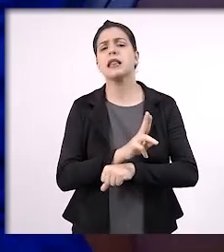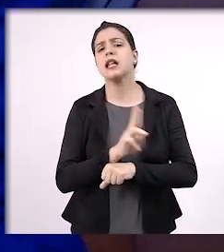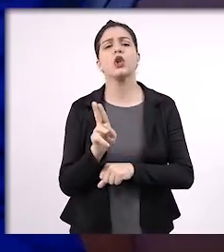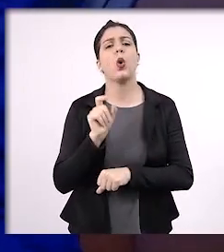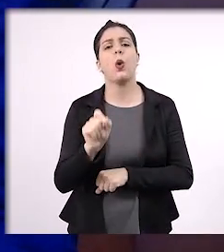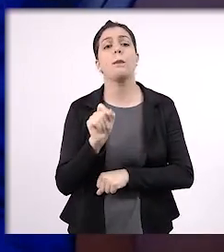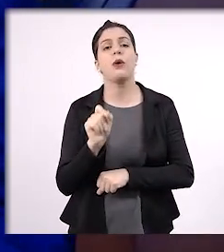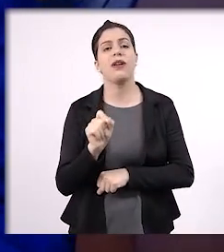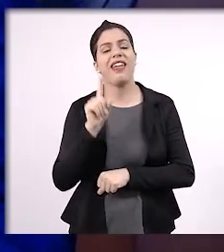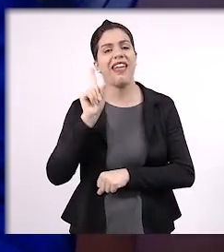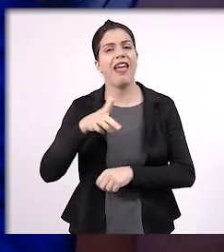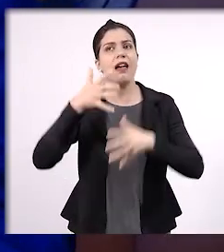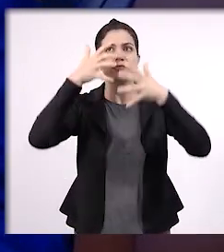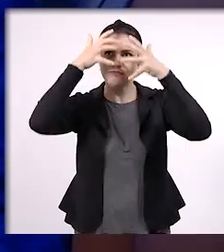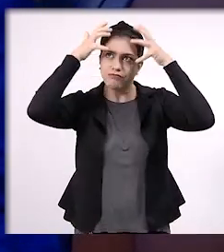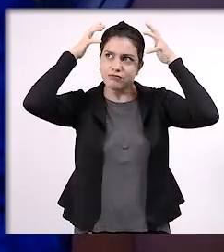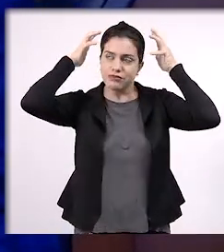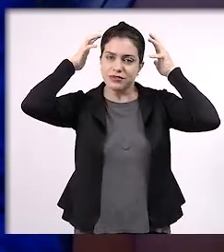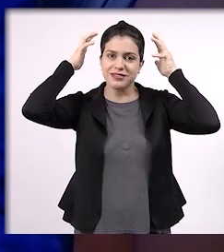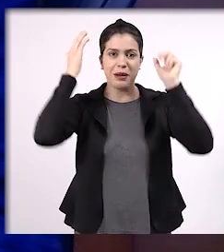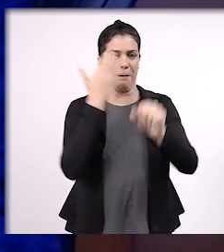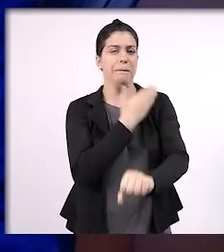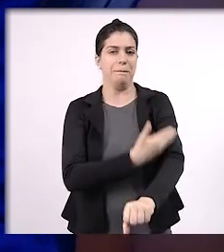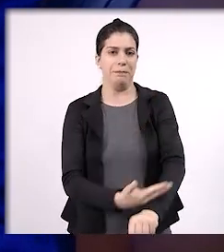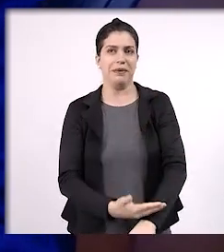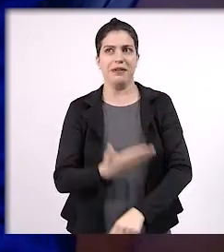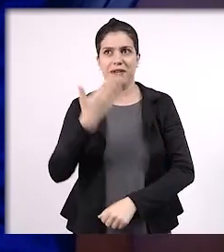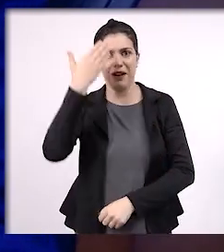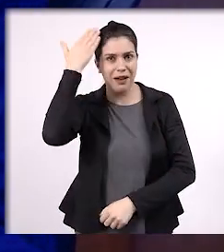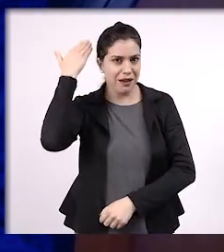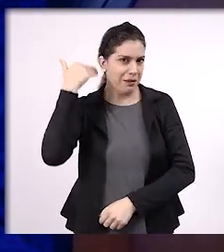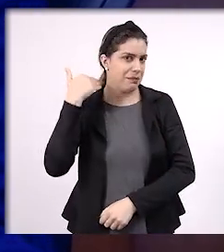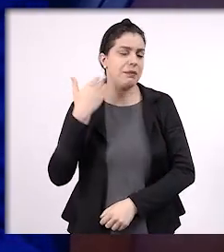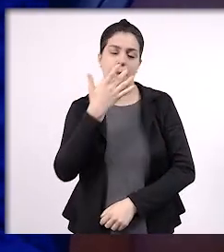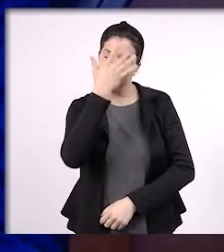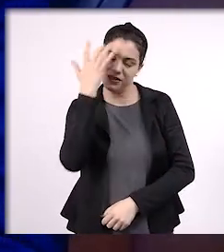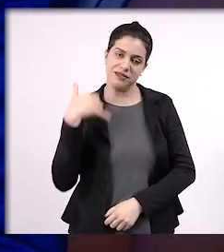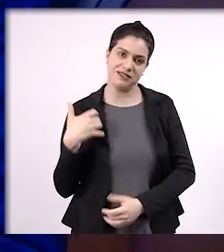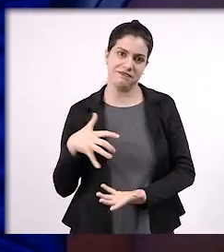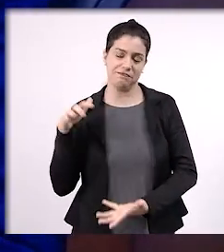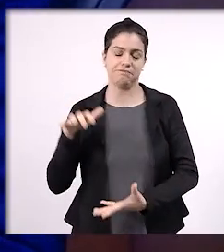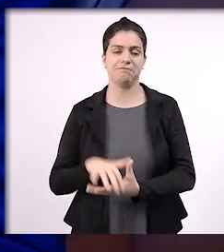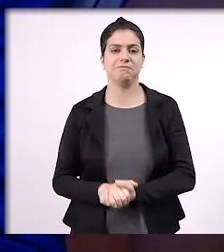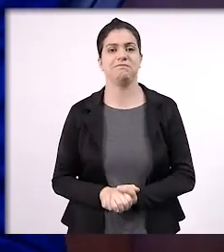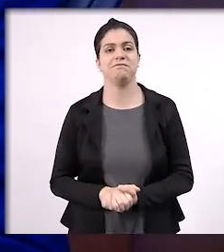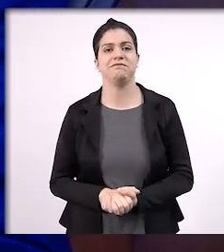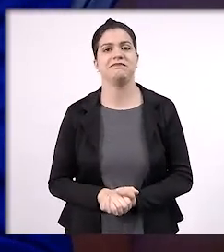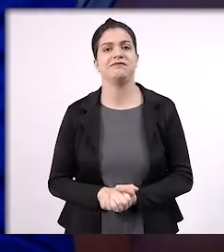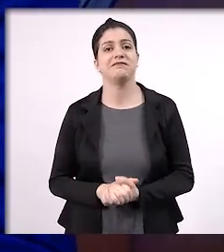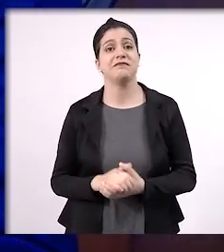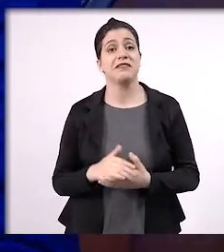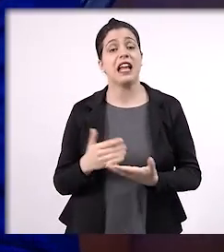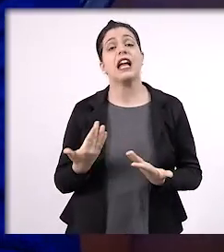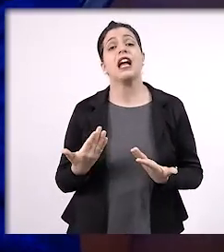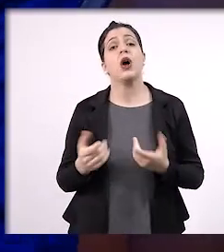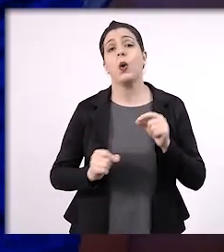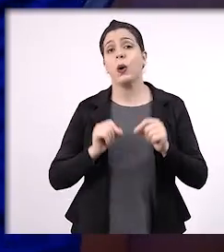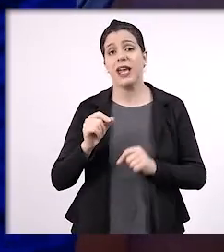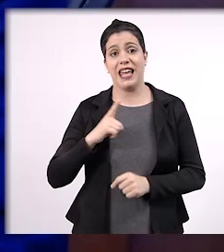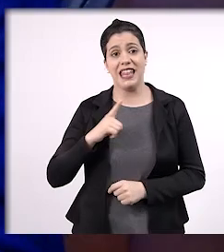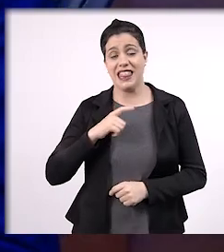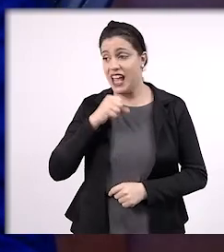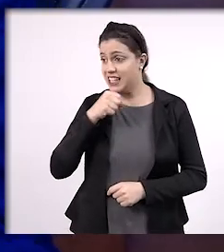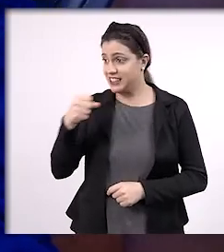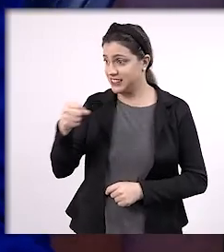uma referência aí ao prateado dos cabelos dos nossos idosos. Como eu tinha falado, a gente está repetindo o cenário, vai repetir também